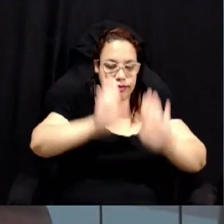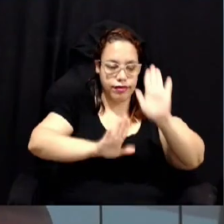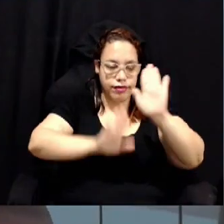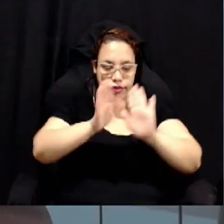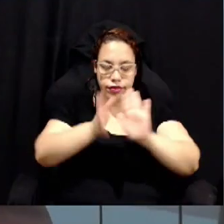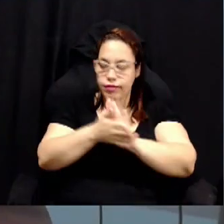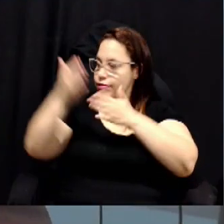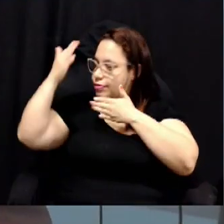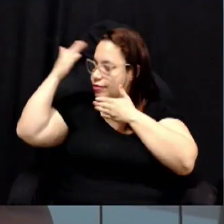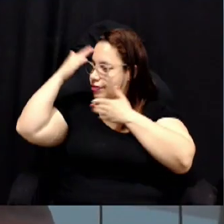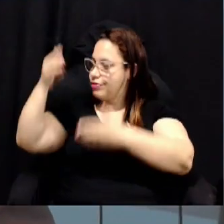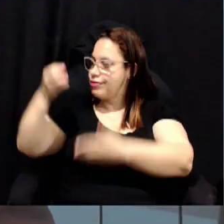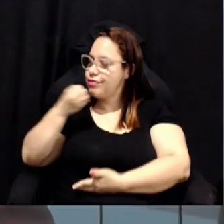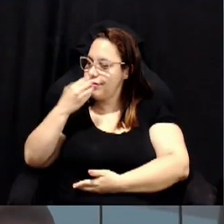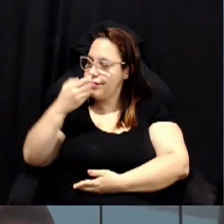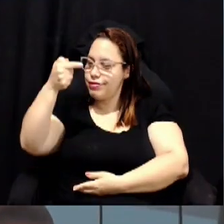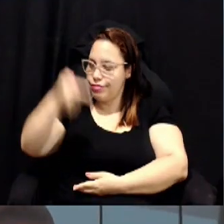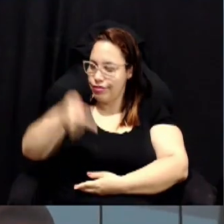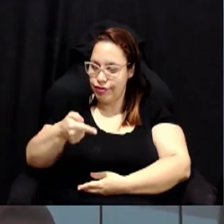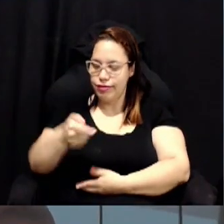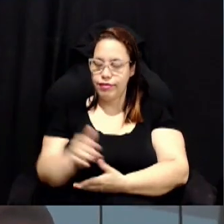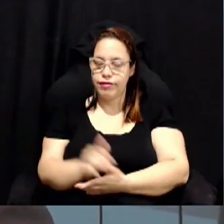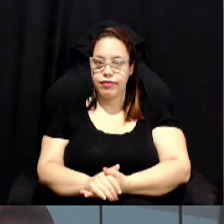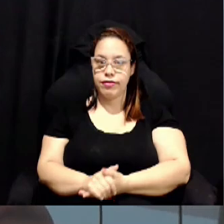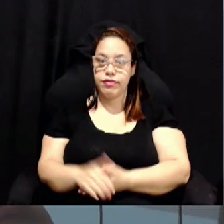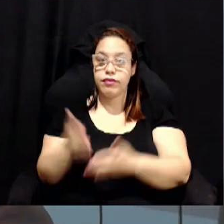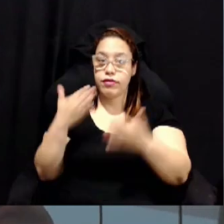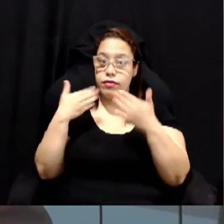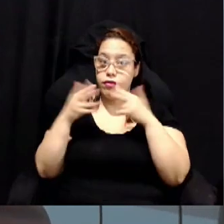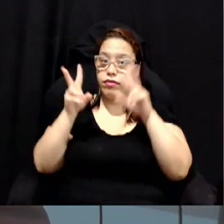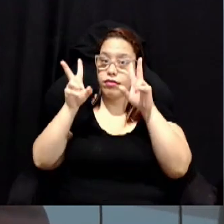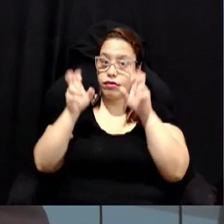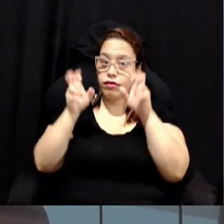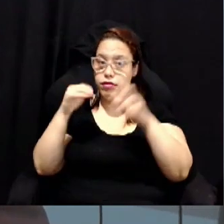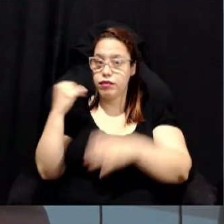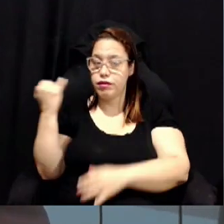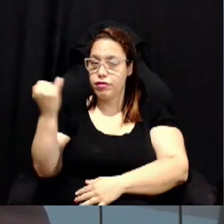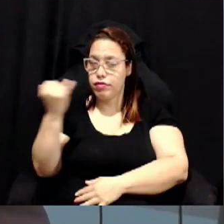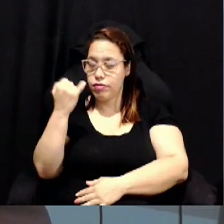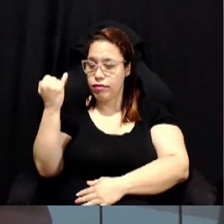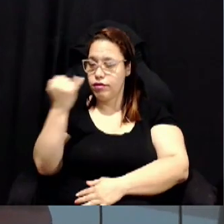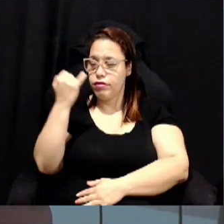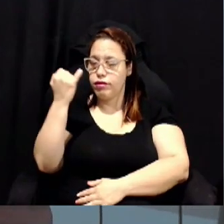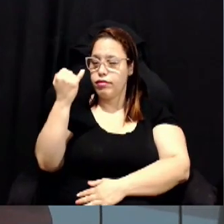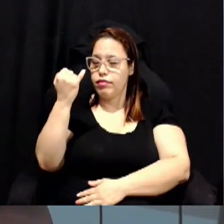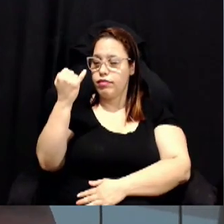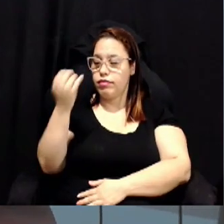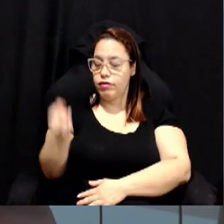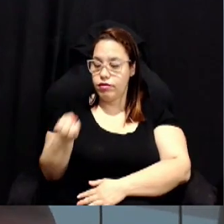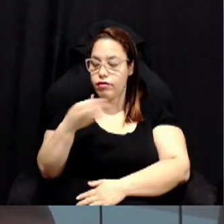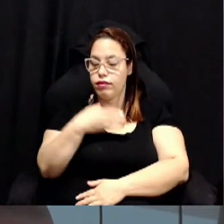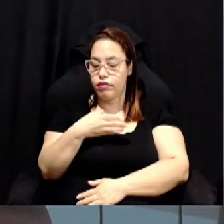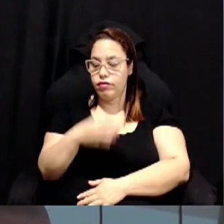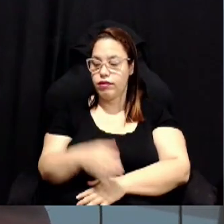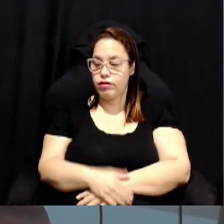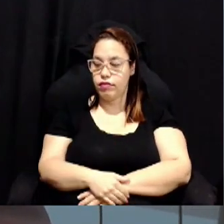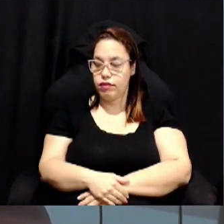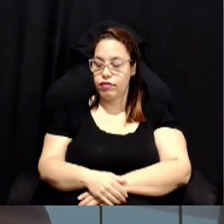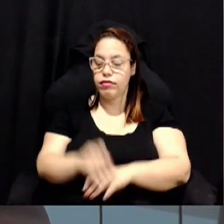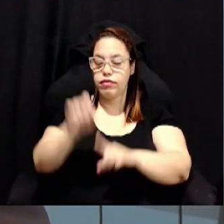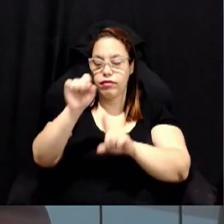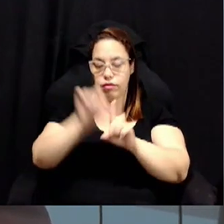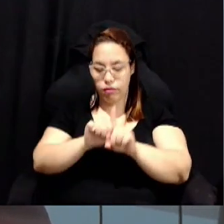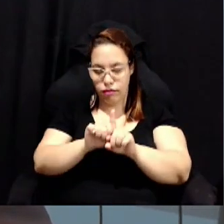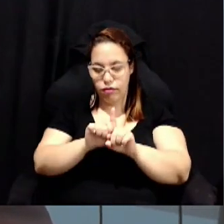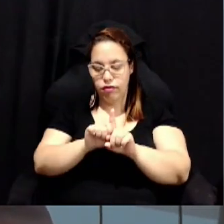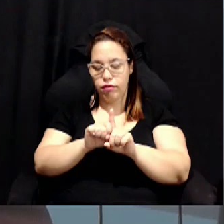muito bom estar aqui conversando sobre esse tema tão importante, tão relevante na atualidade. É o mês